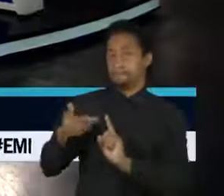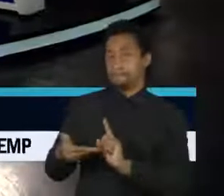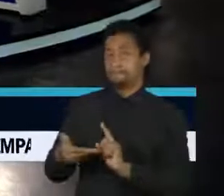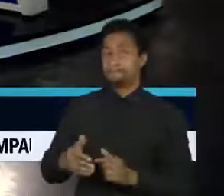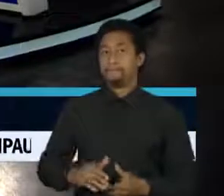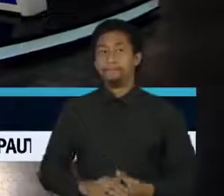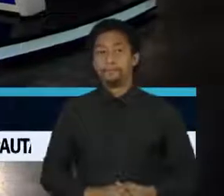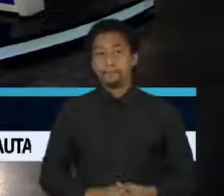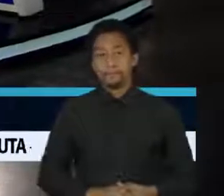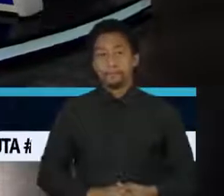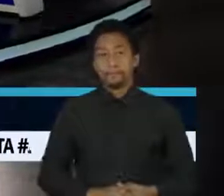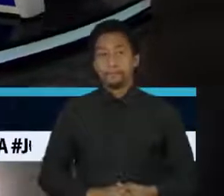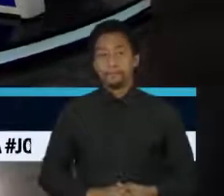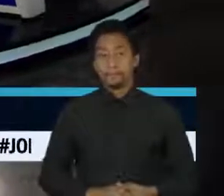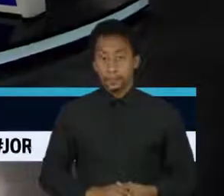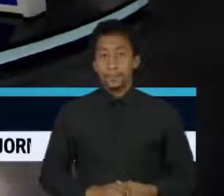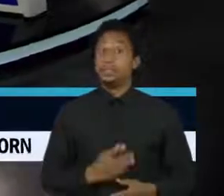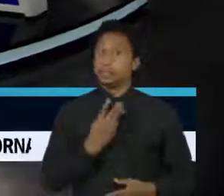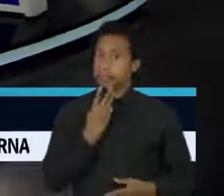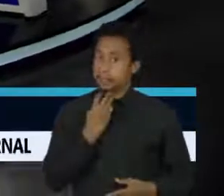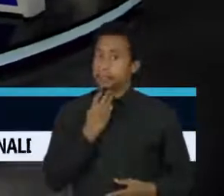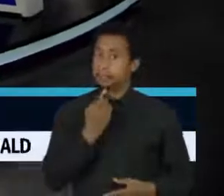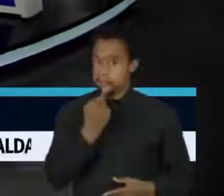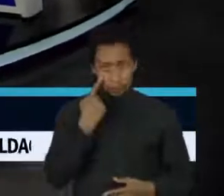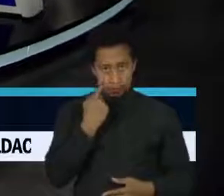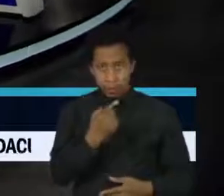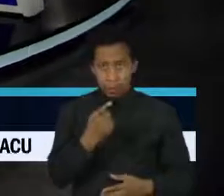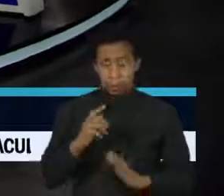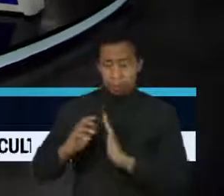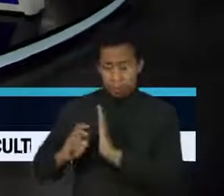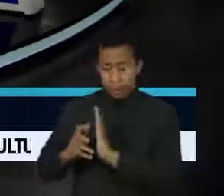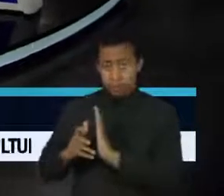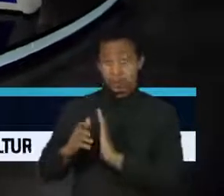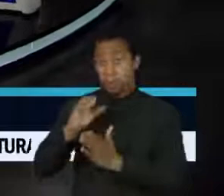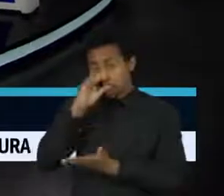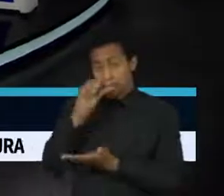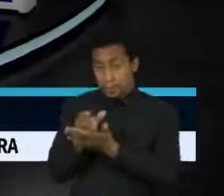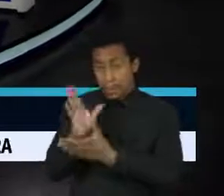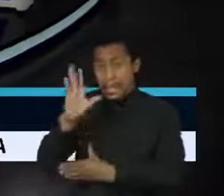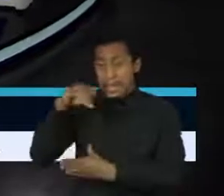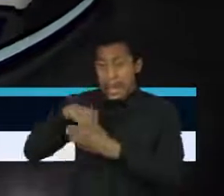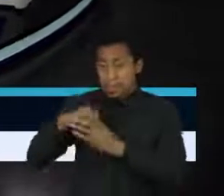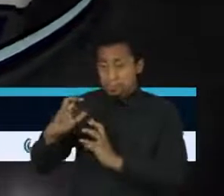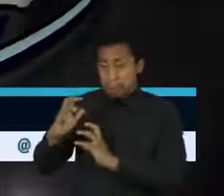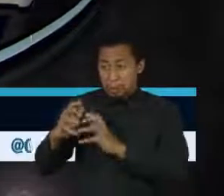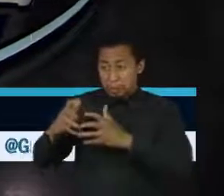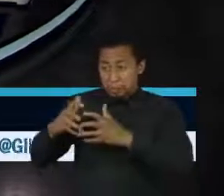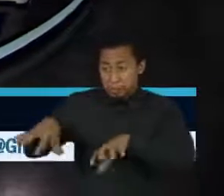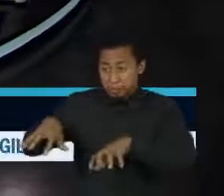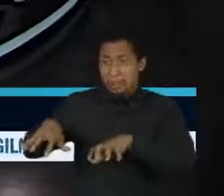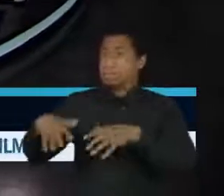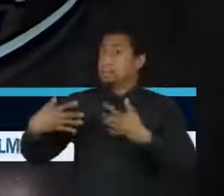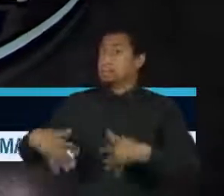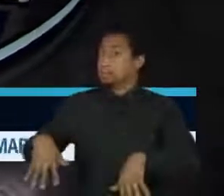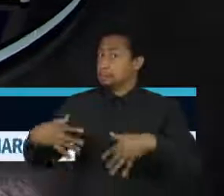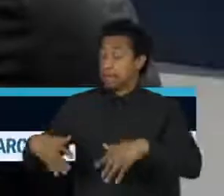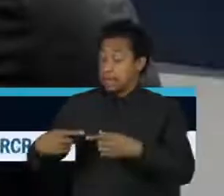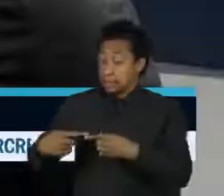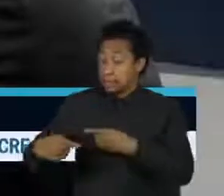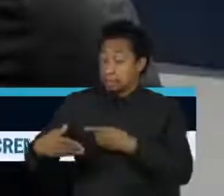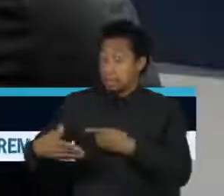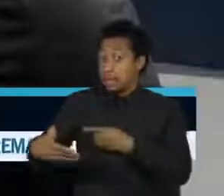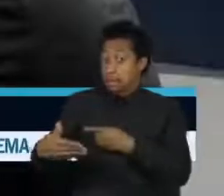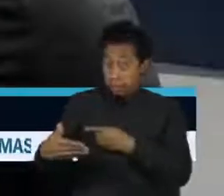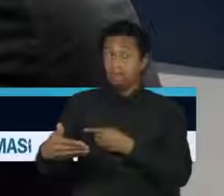na CNC se racha no PSDB acentua a crise no partido na terceira vez não sabemos que essa semana é uma semana decisiva